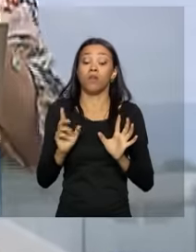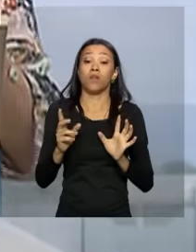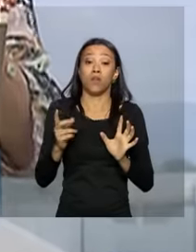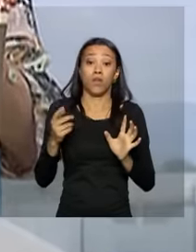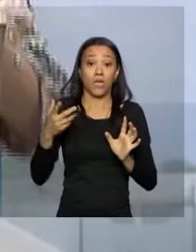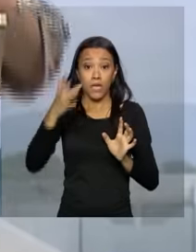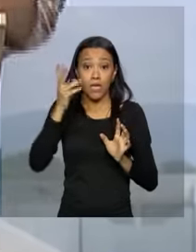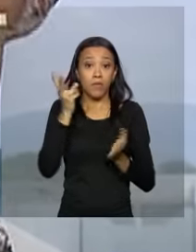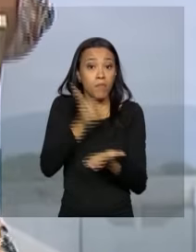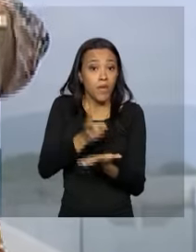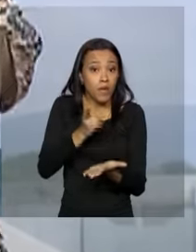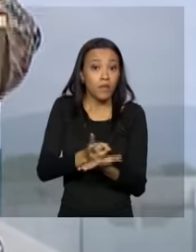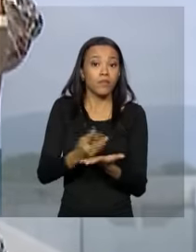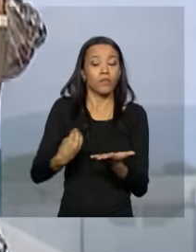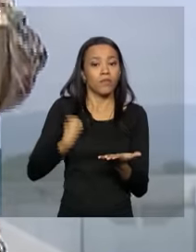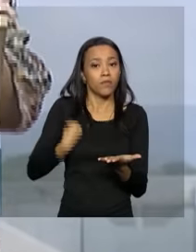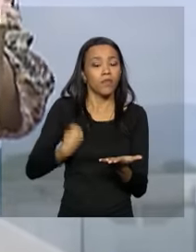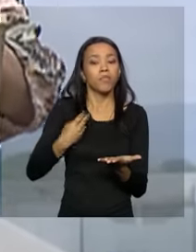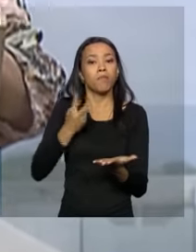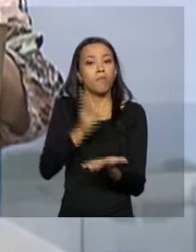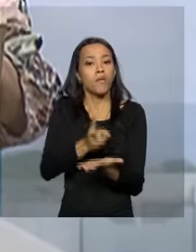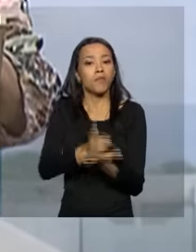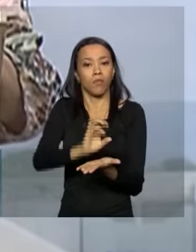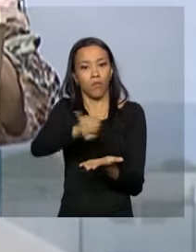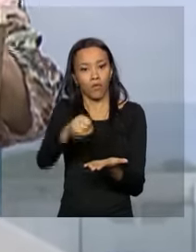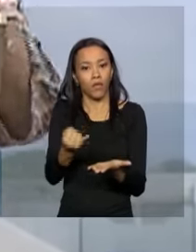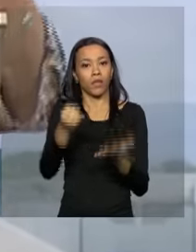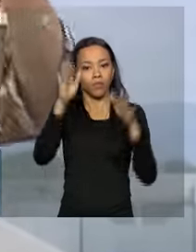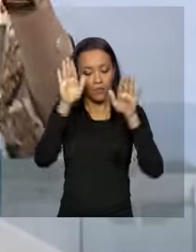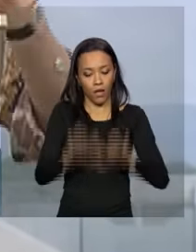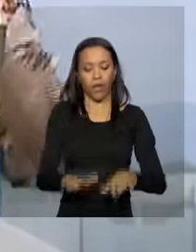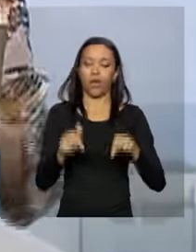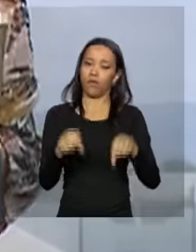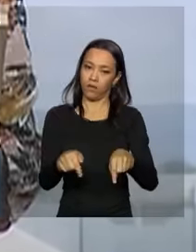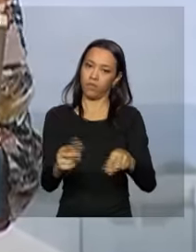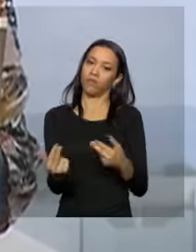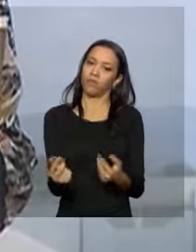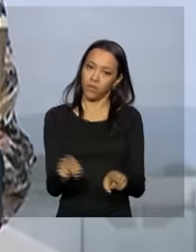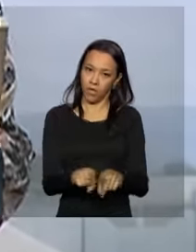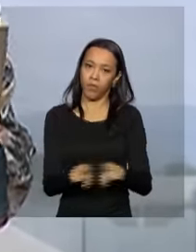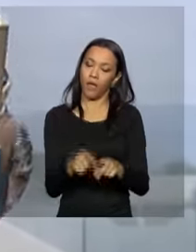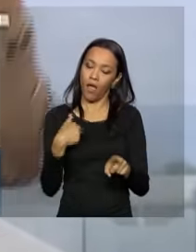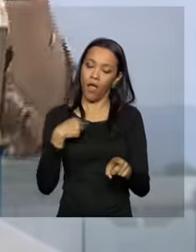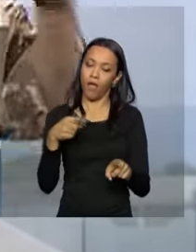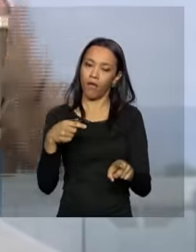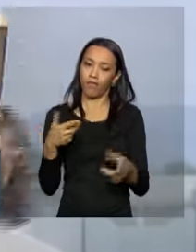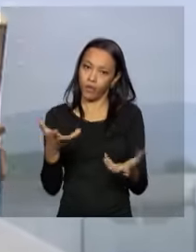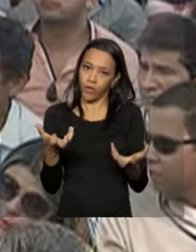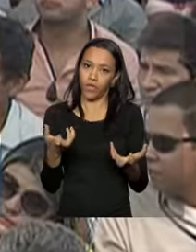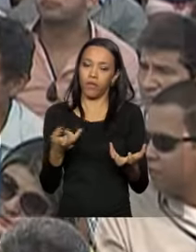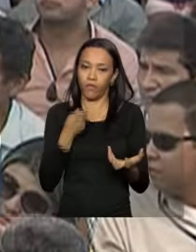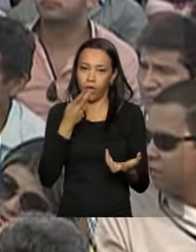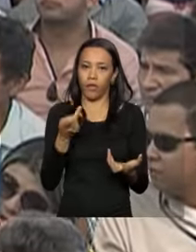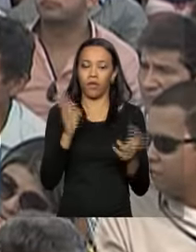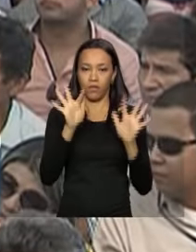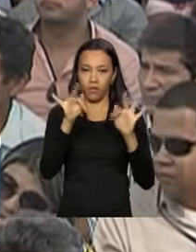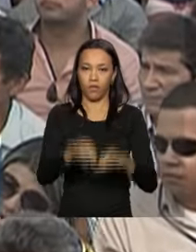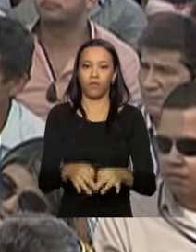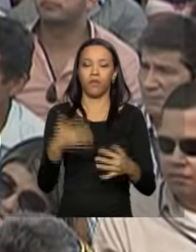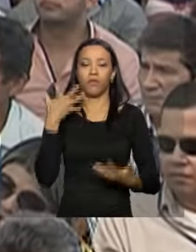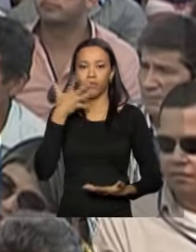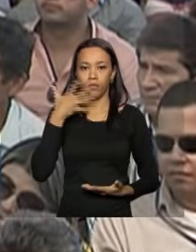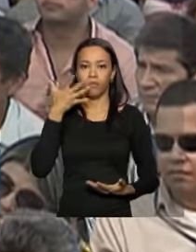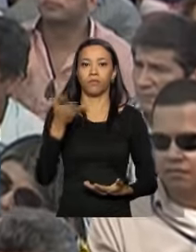as condições de vida estejam aqui também. É isso que eu queria encerrar e dizer para